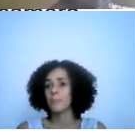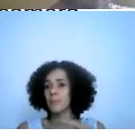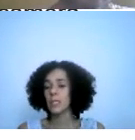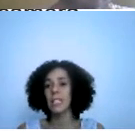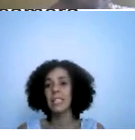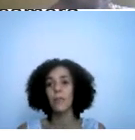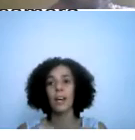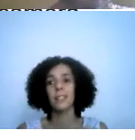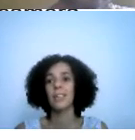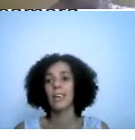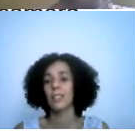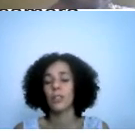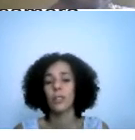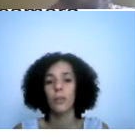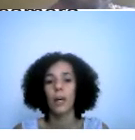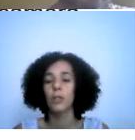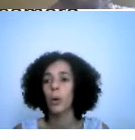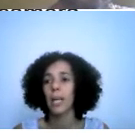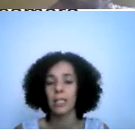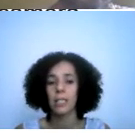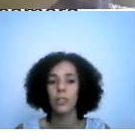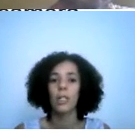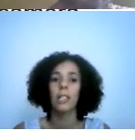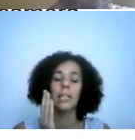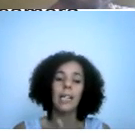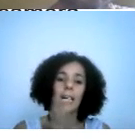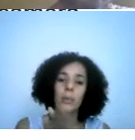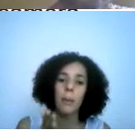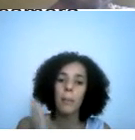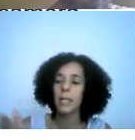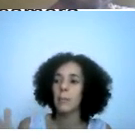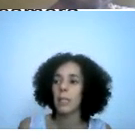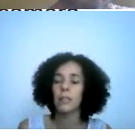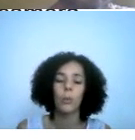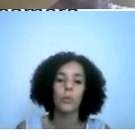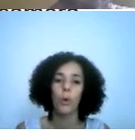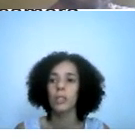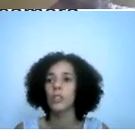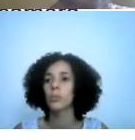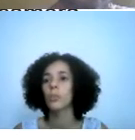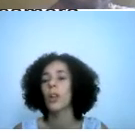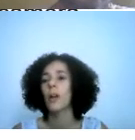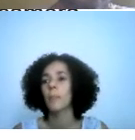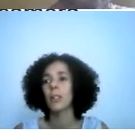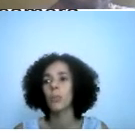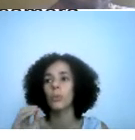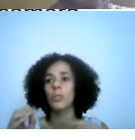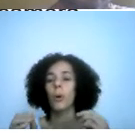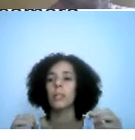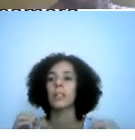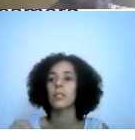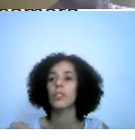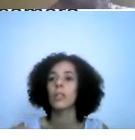IBAMA, ele tem várias INs, várias portarias que tratam separadamente de alguns organismos, mas tem